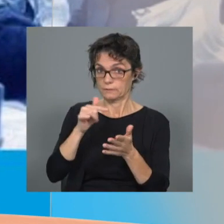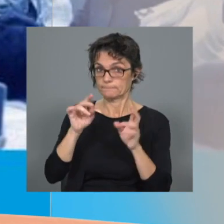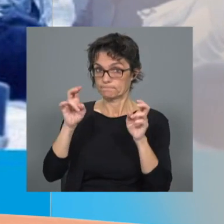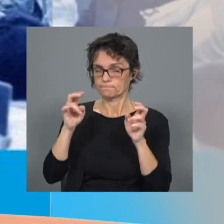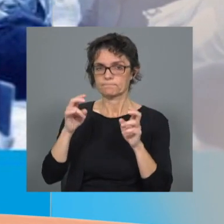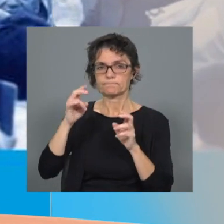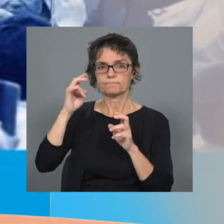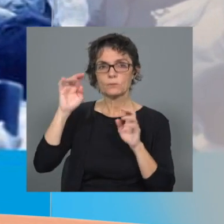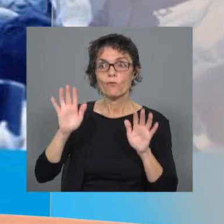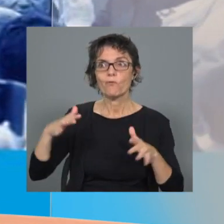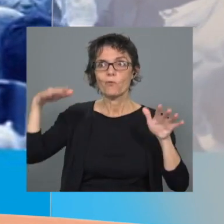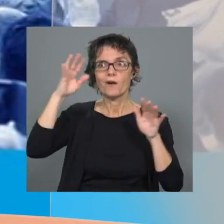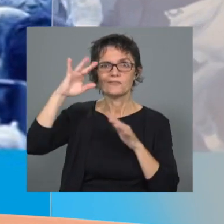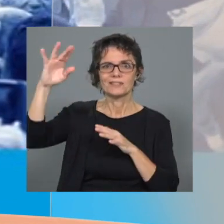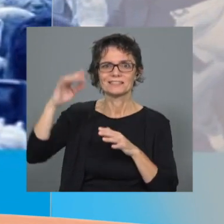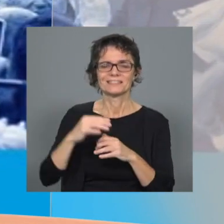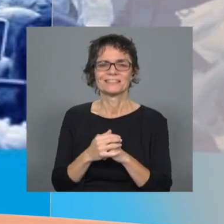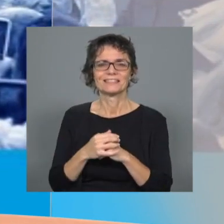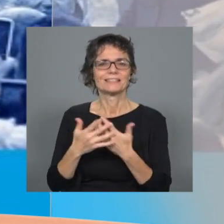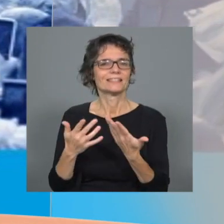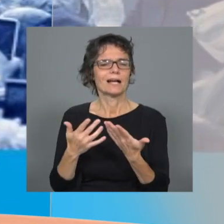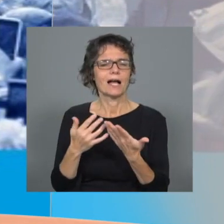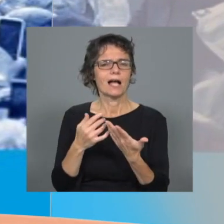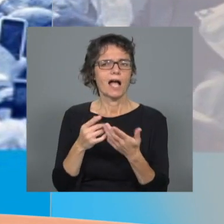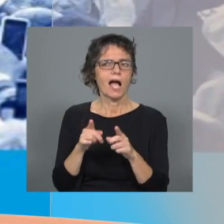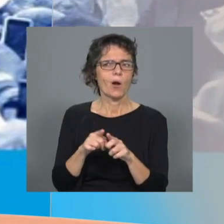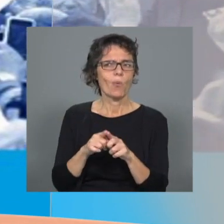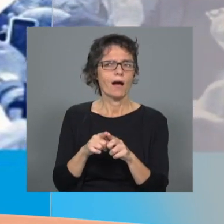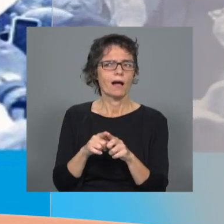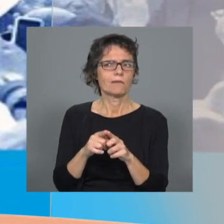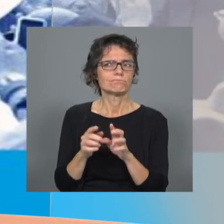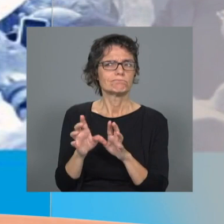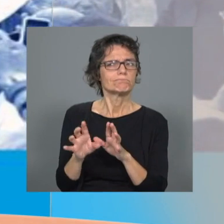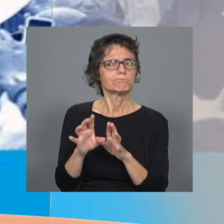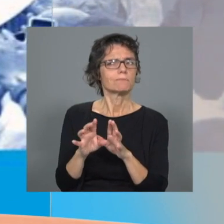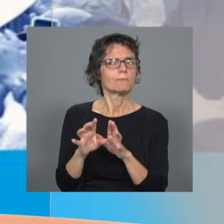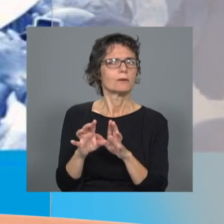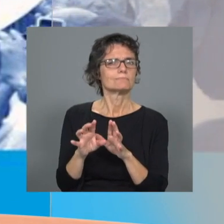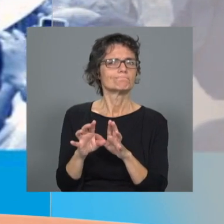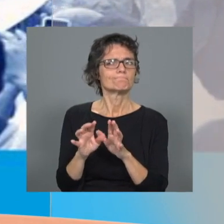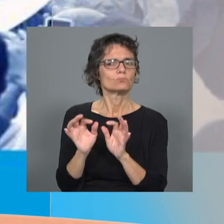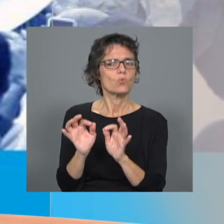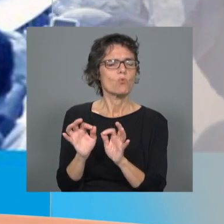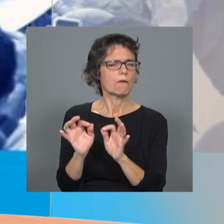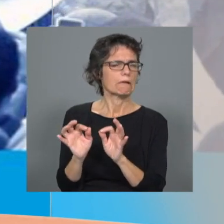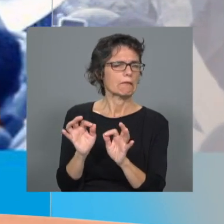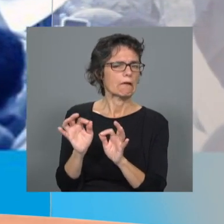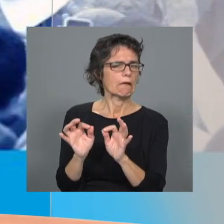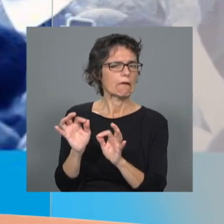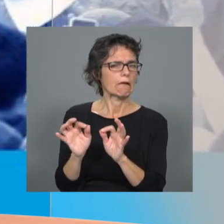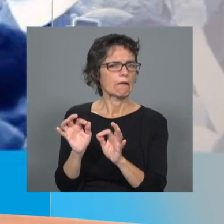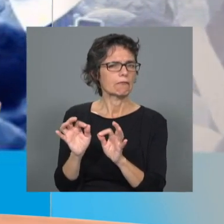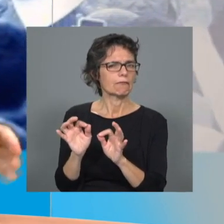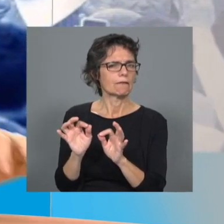contos, como quase um início de terapia, com o início enfim, não